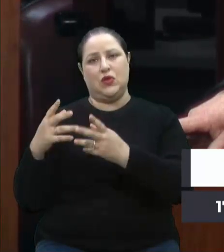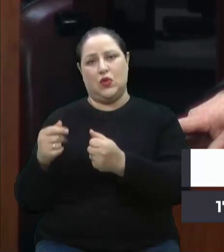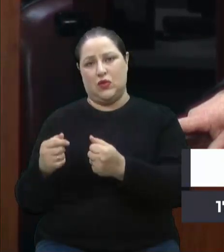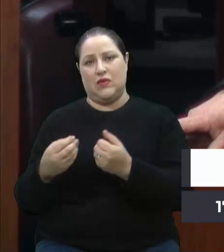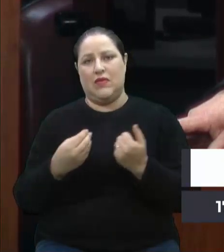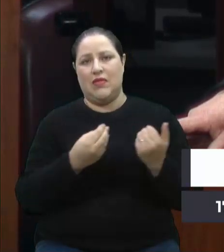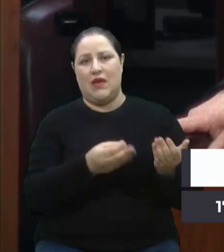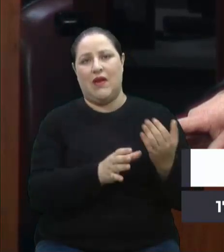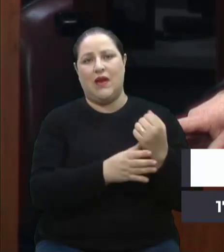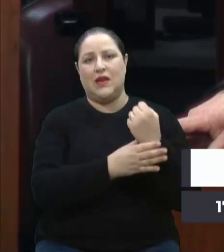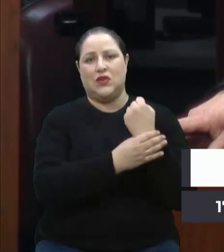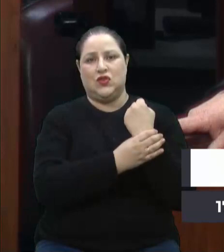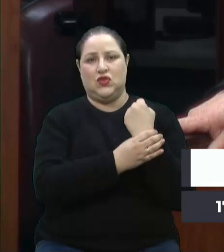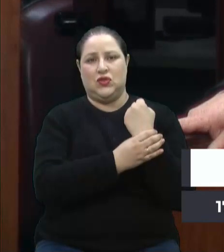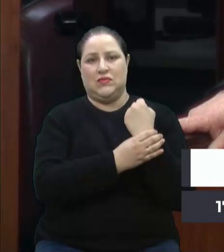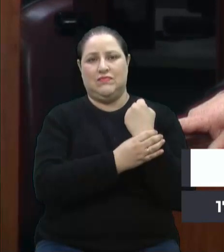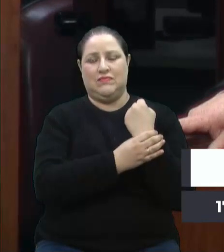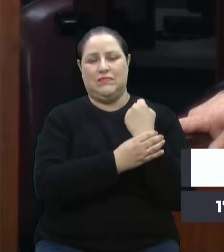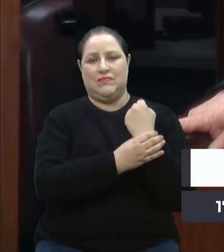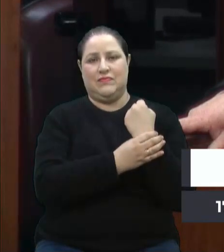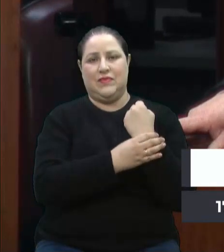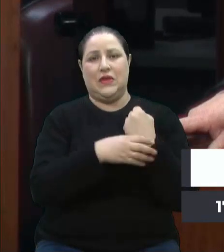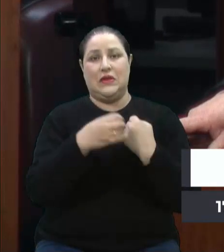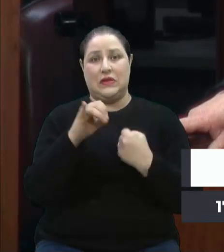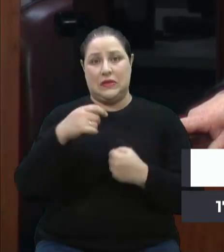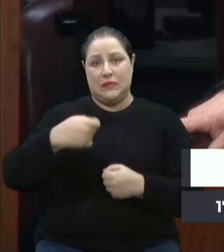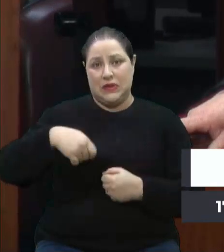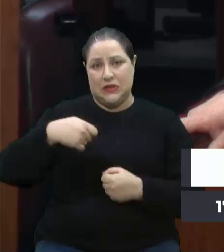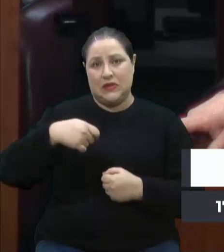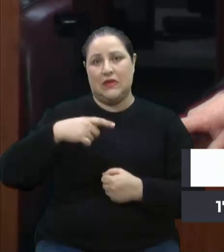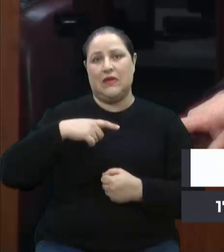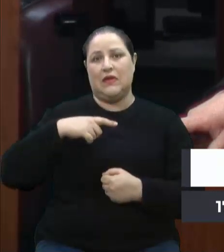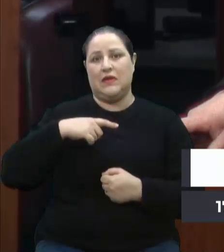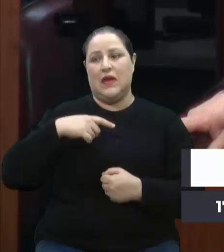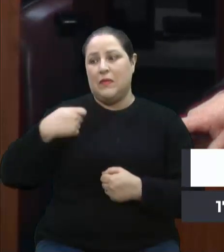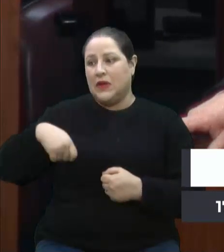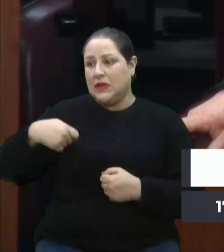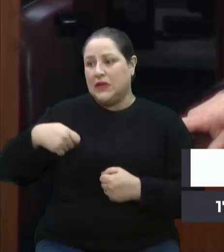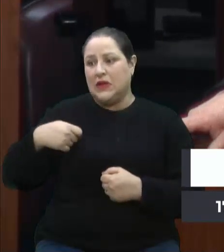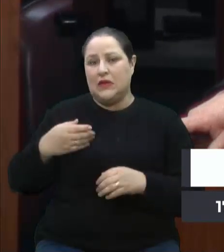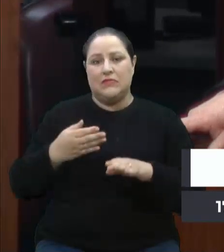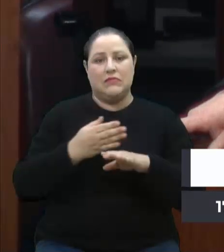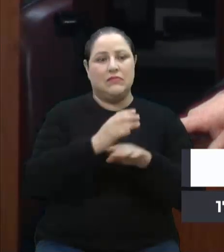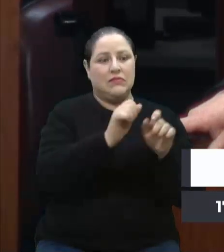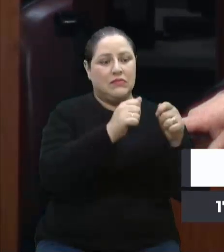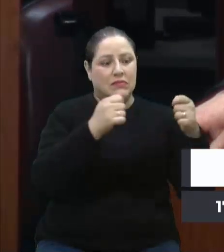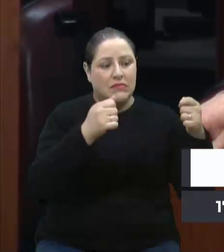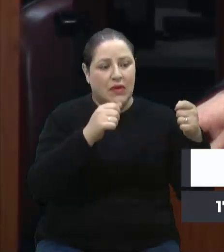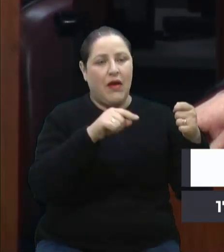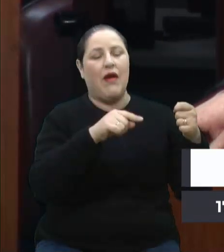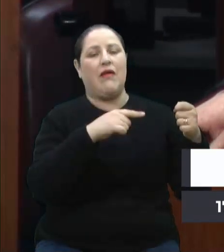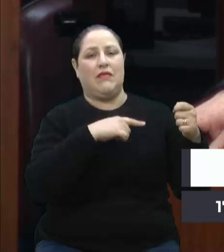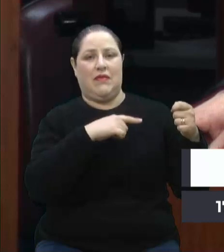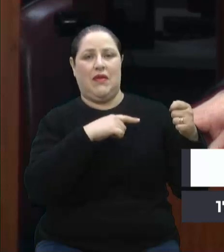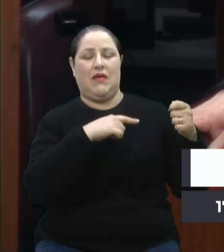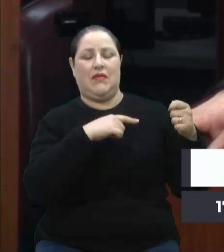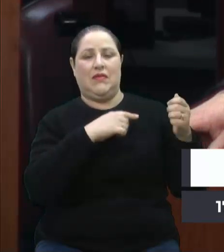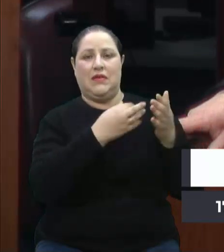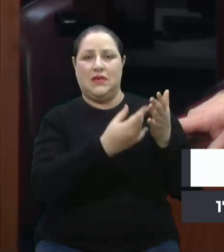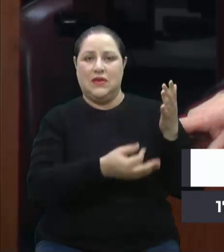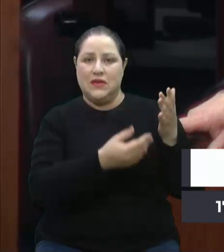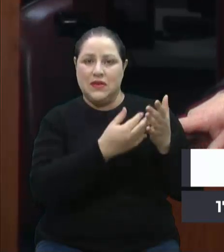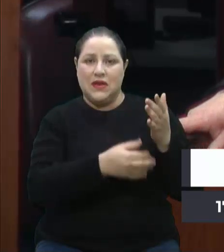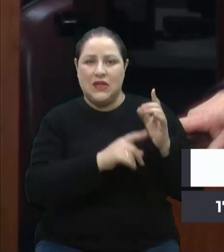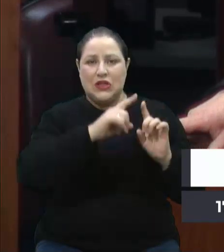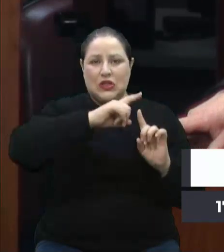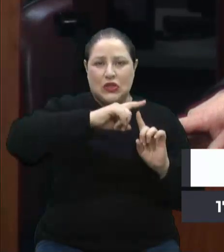precisamos que no caso de uma necessidade que haja disponível né no nosso caso não é Hemocentro aquele